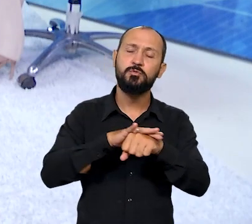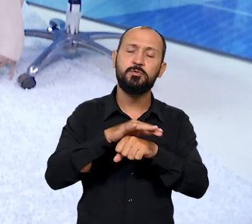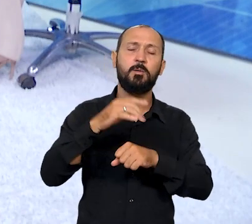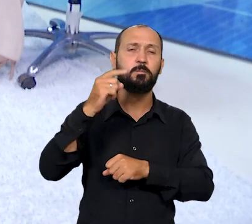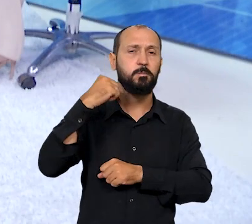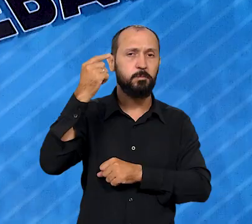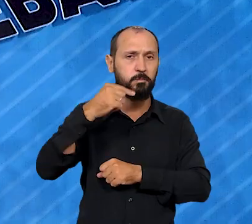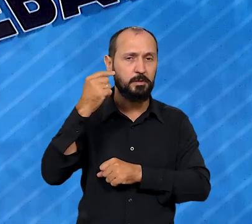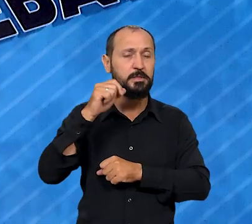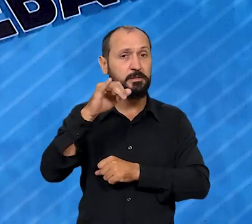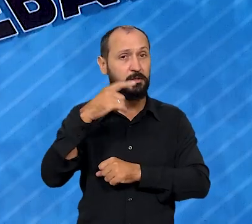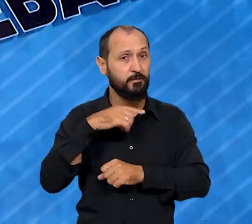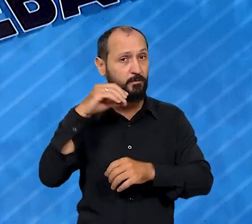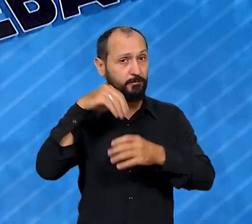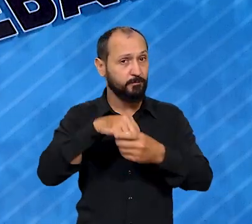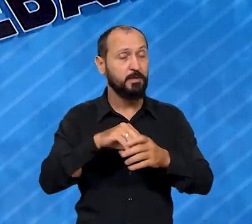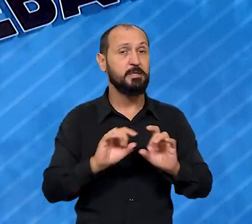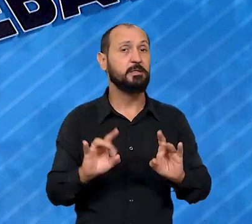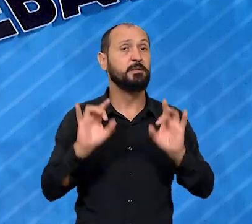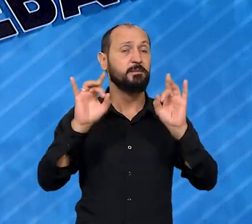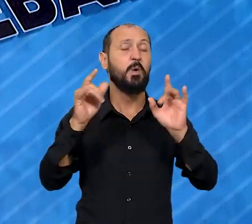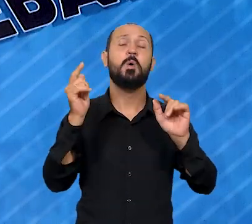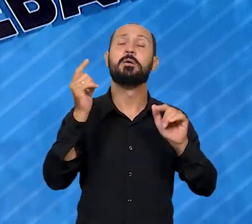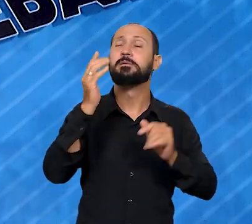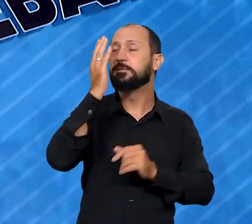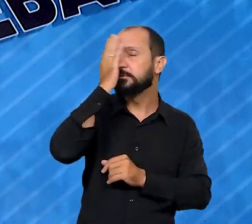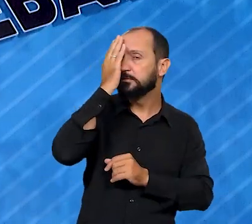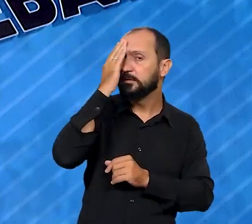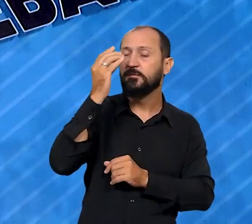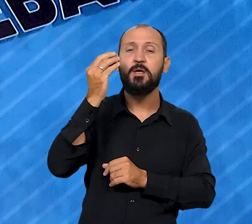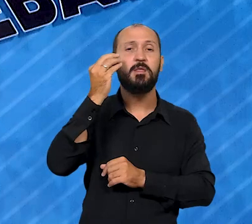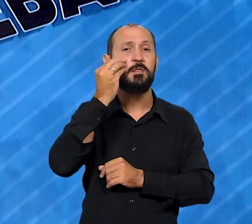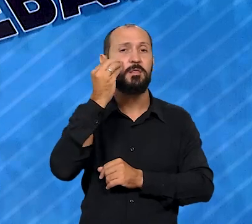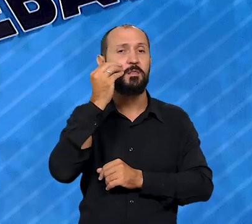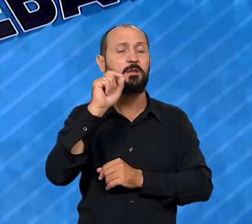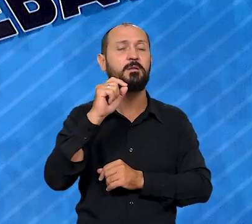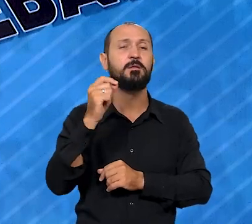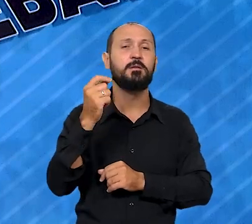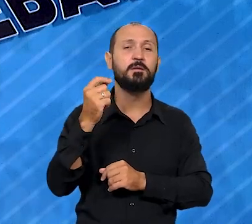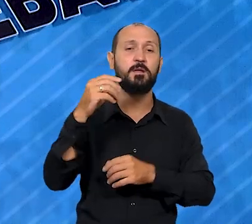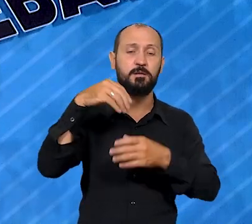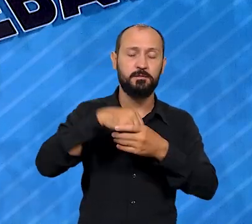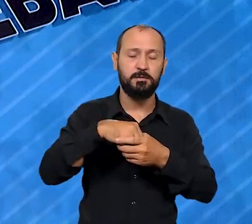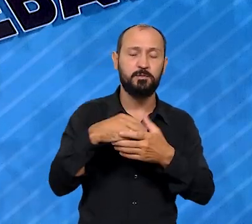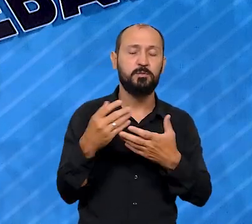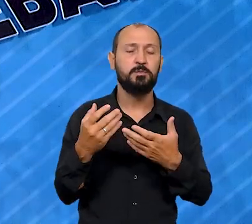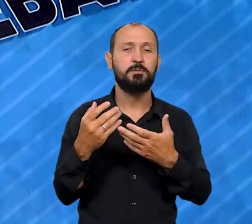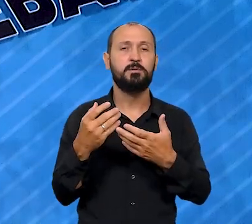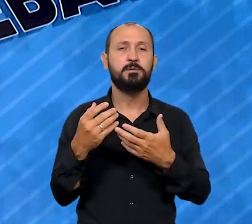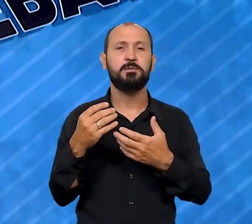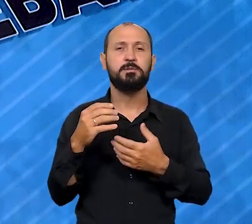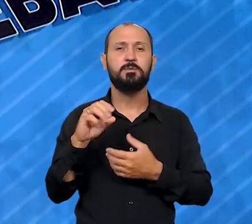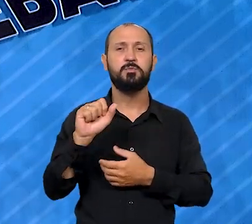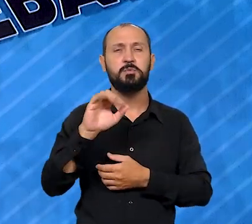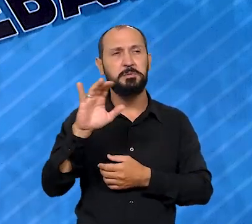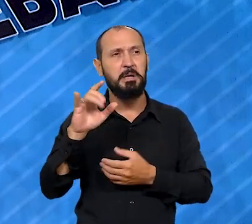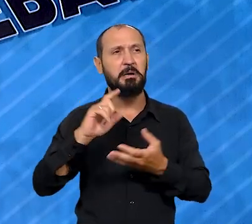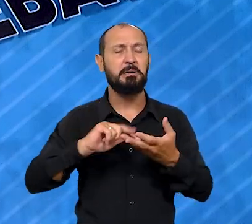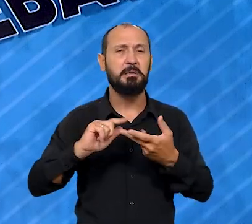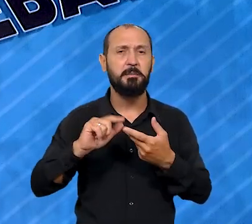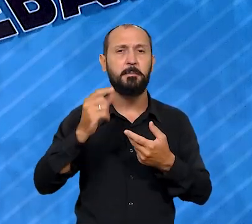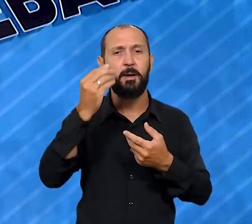um advogado, que se o advogado for da área, for um especialista, com certeza ele vai tentar os canais do credor,